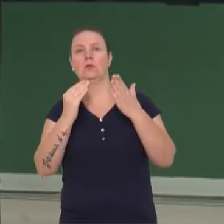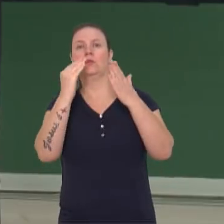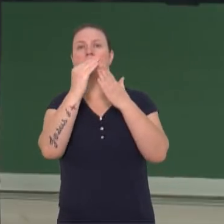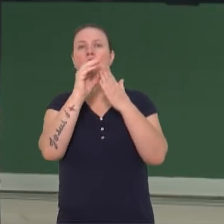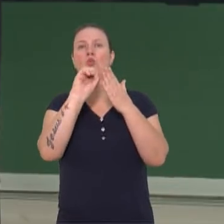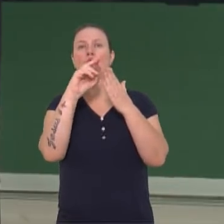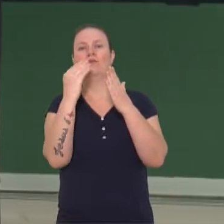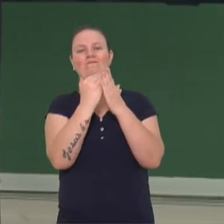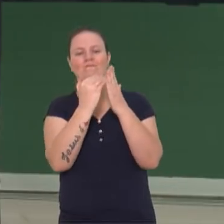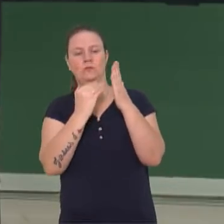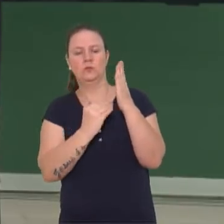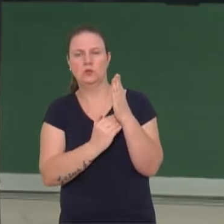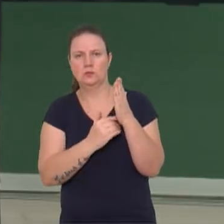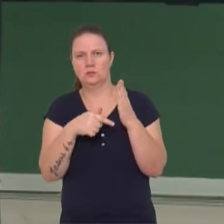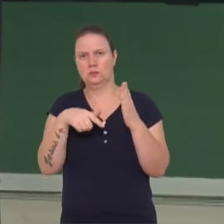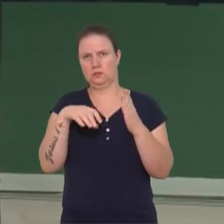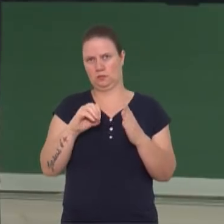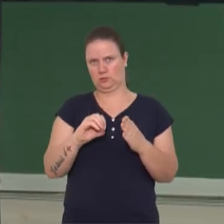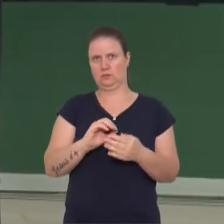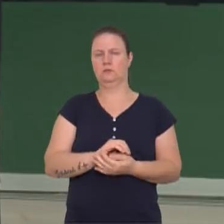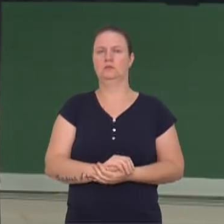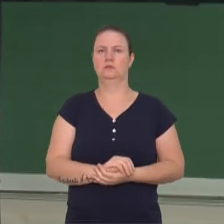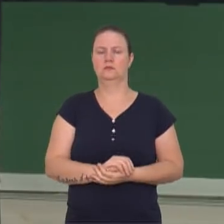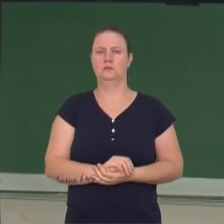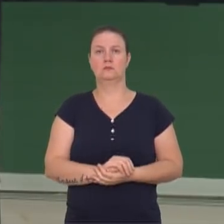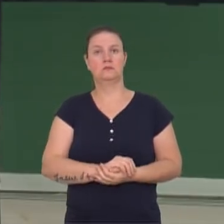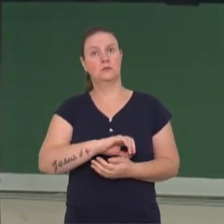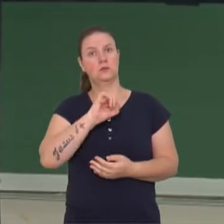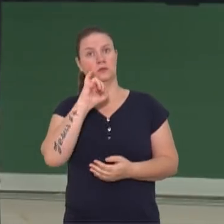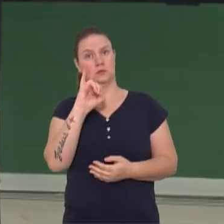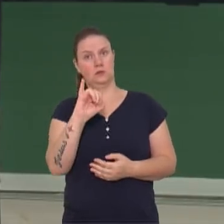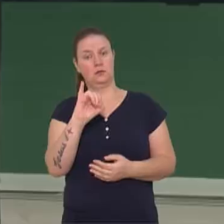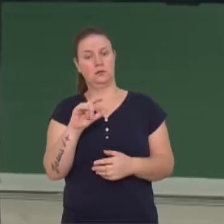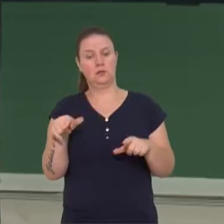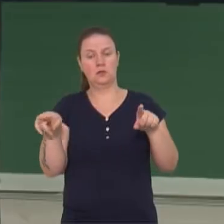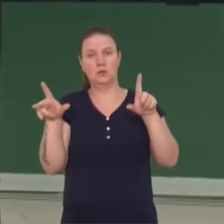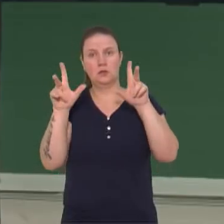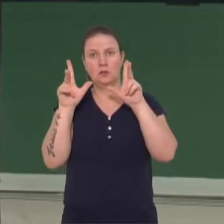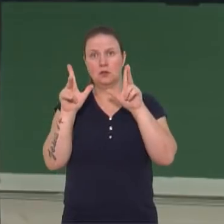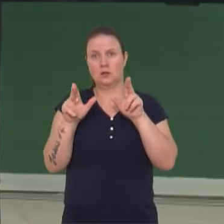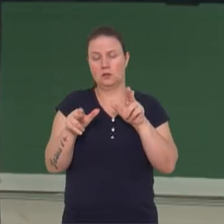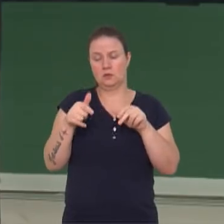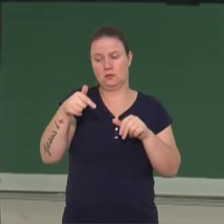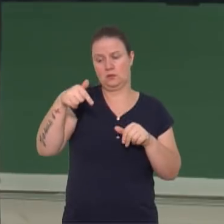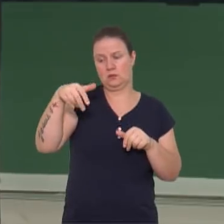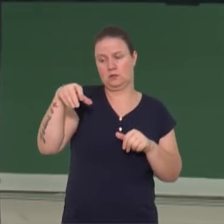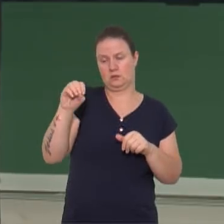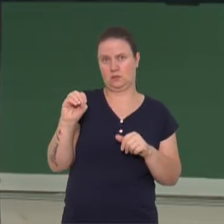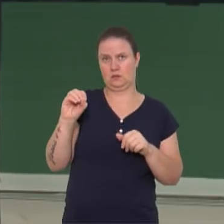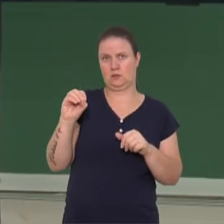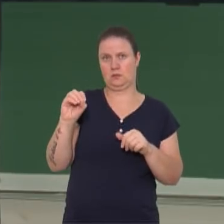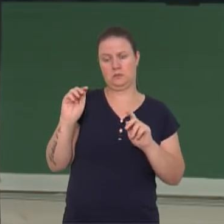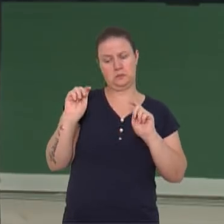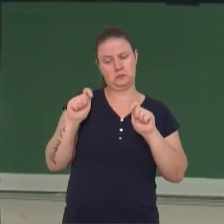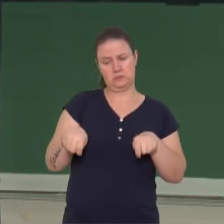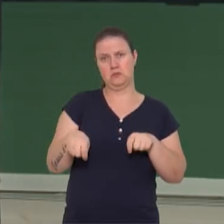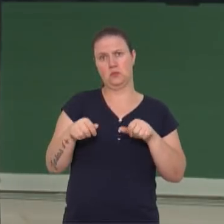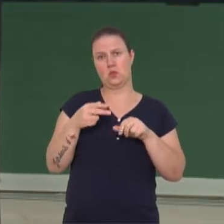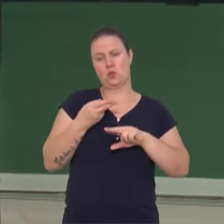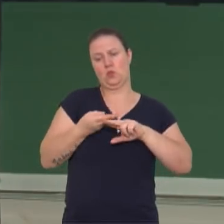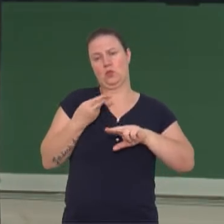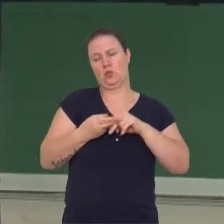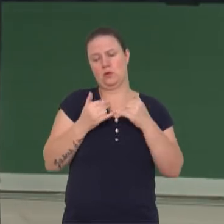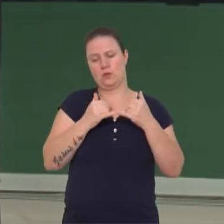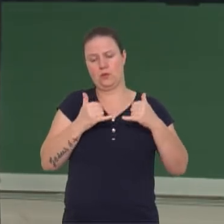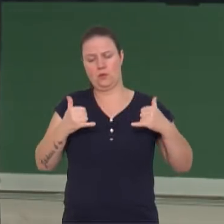que 70. Se for menor ou igual a 70, a quantidade de arame é suficiente. Se